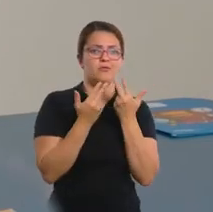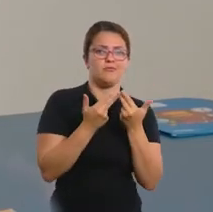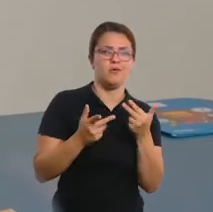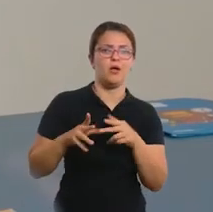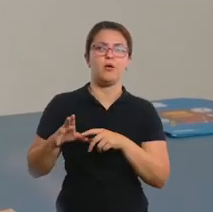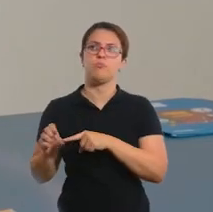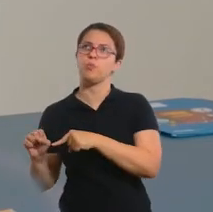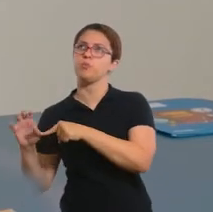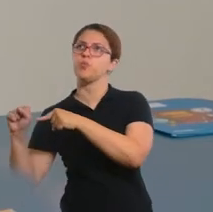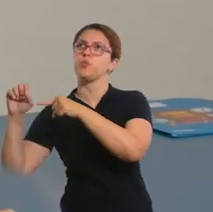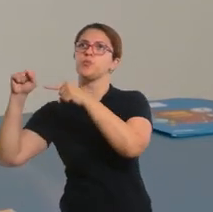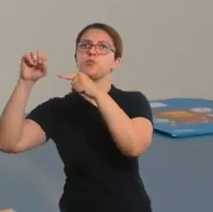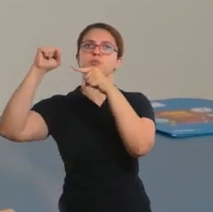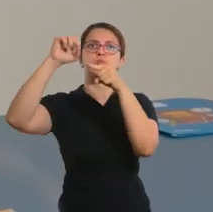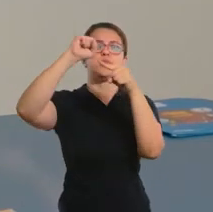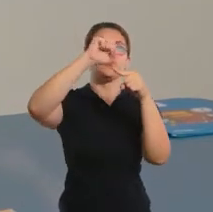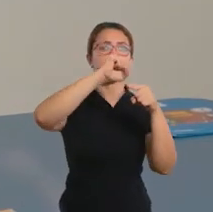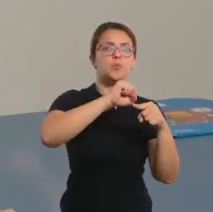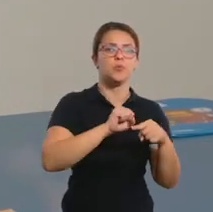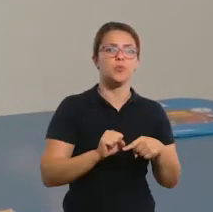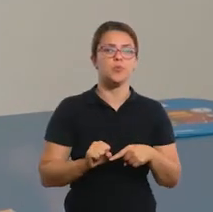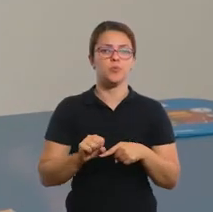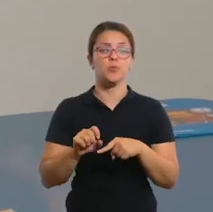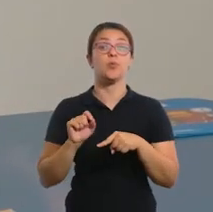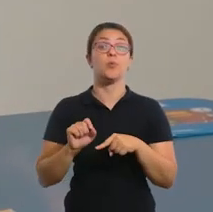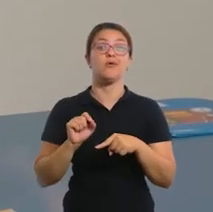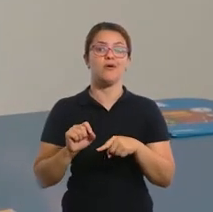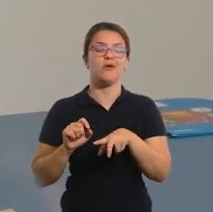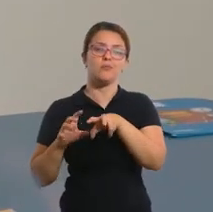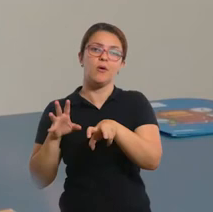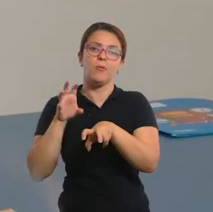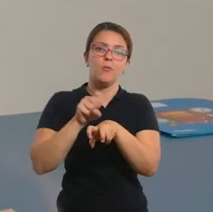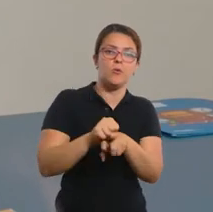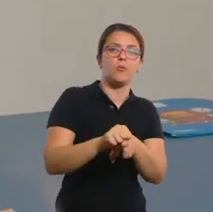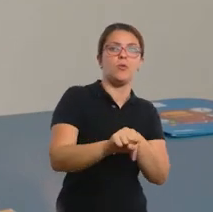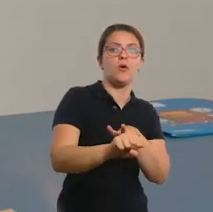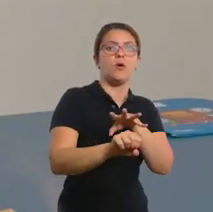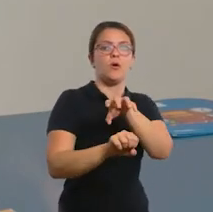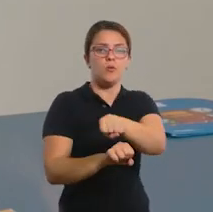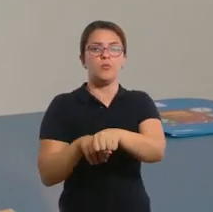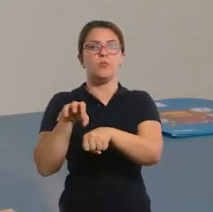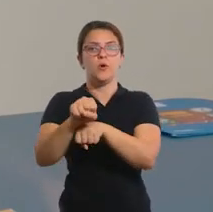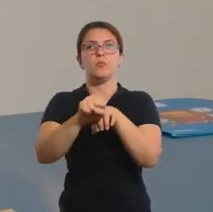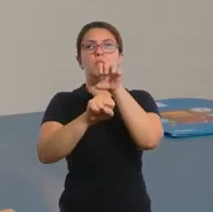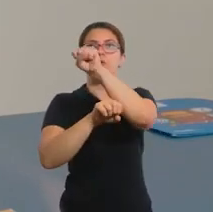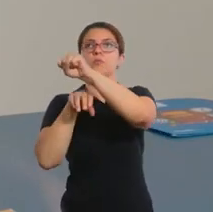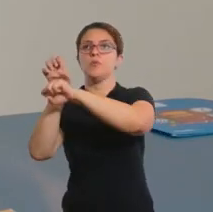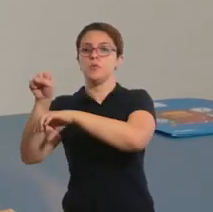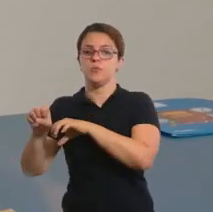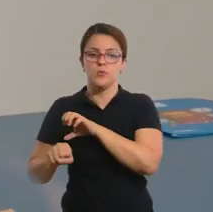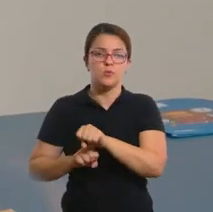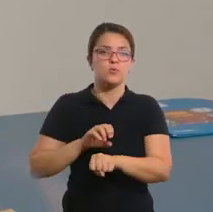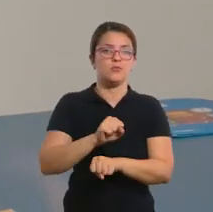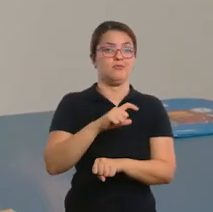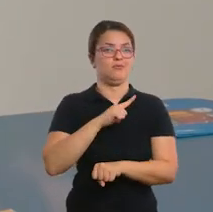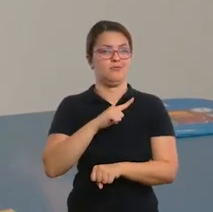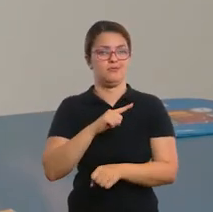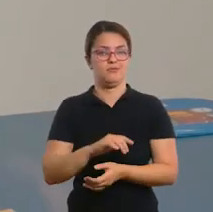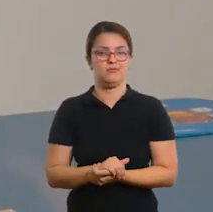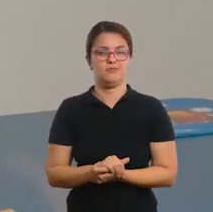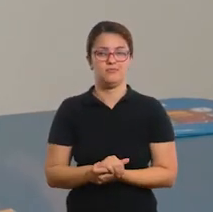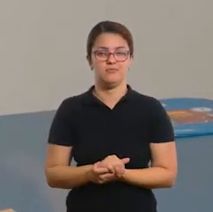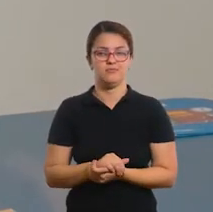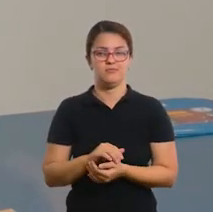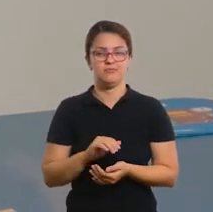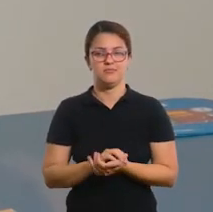alimentar, onde um ser vivo se alimenta do outro para sobreviver. Na cadeia alimentar, nós temos os